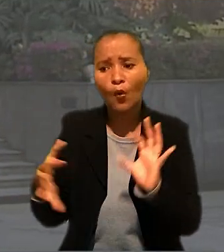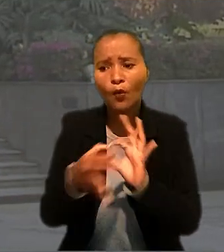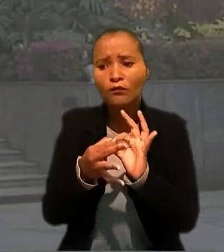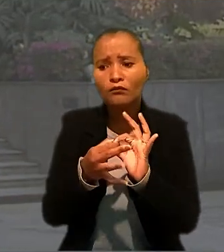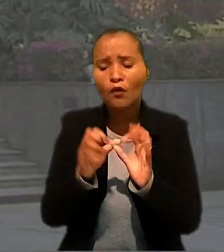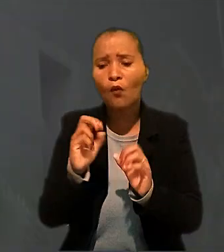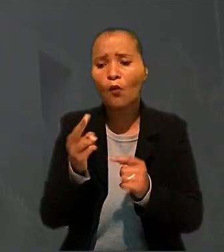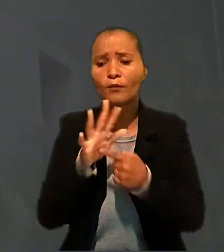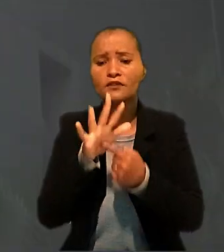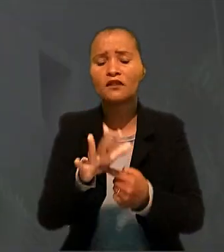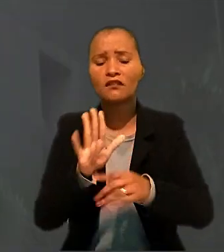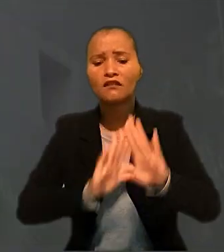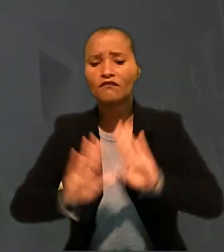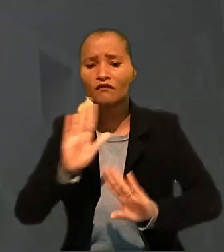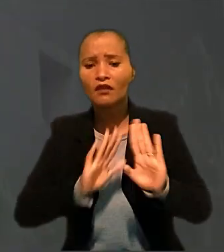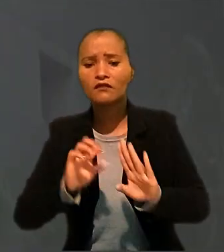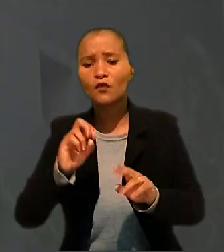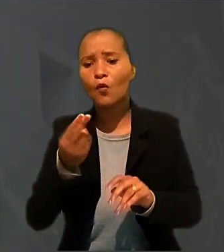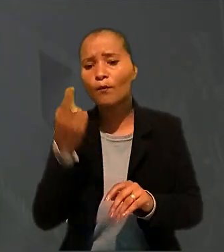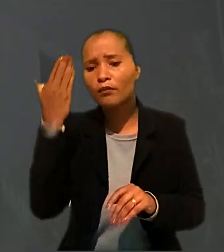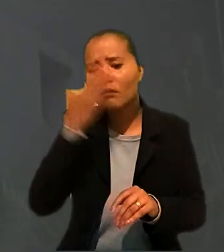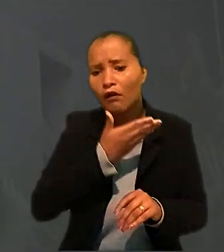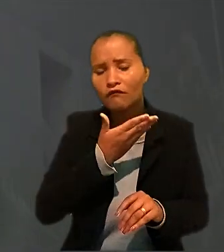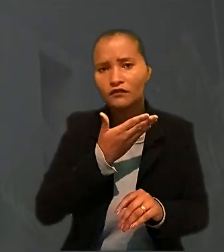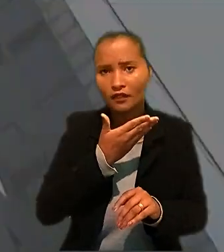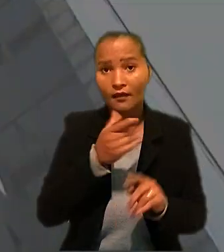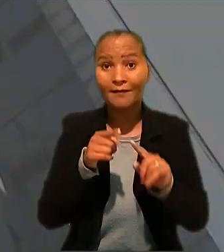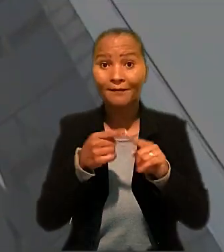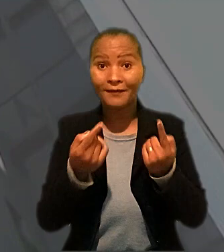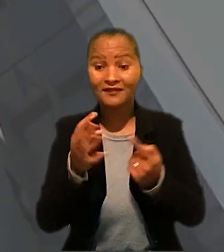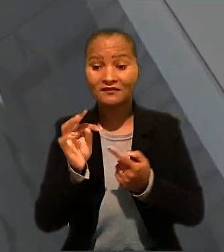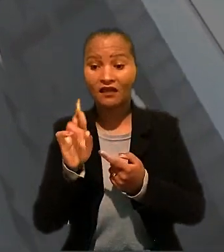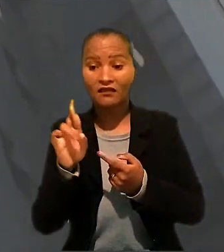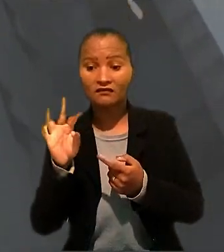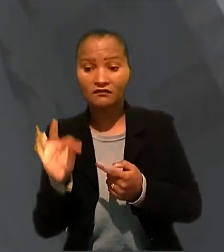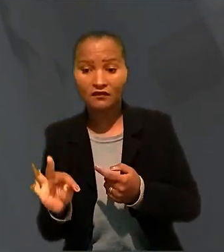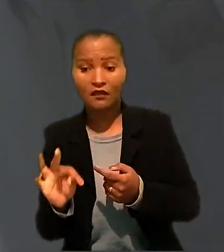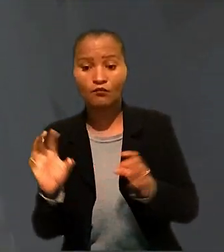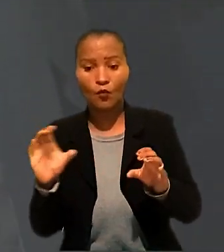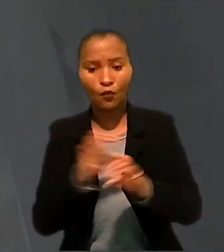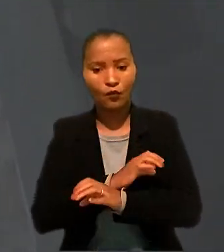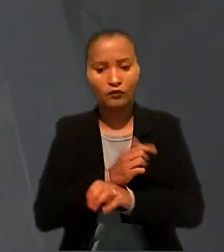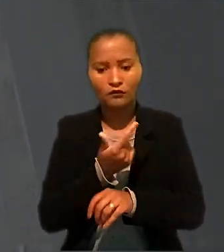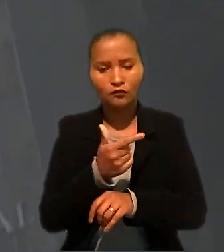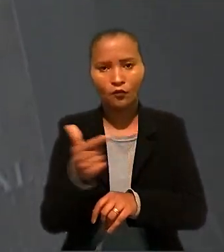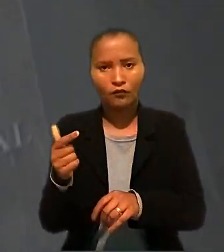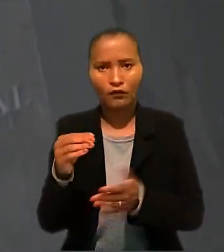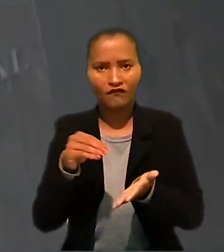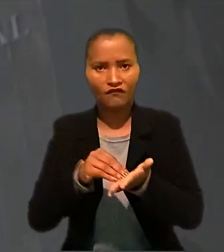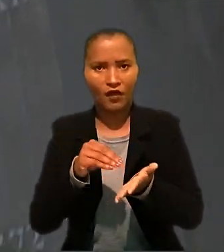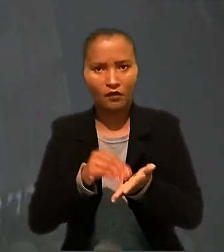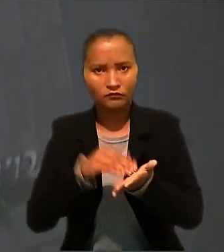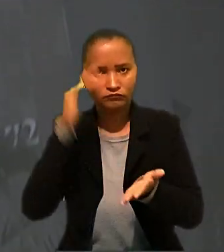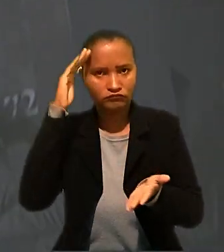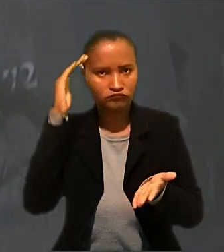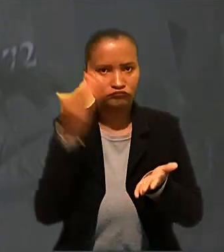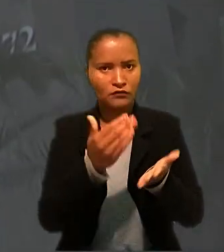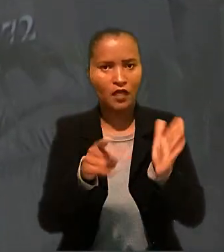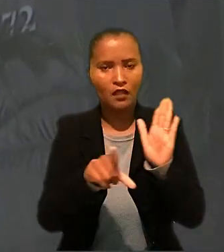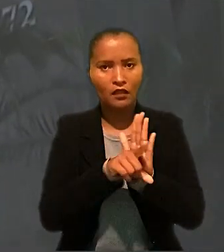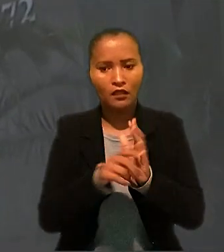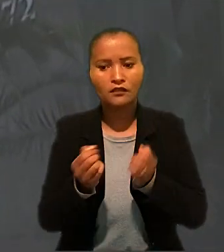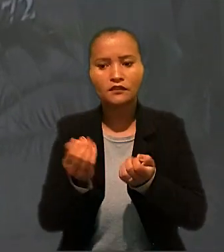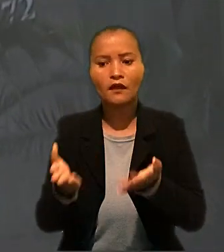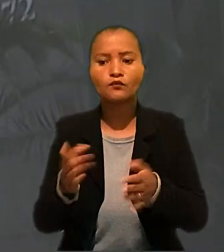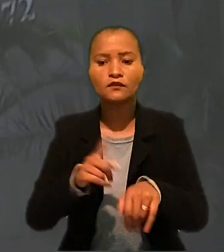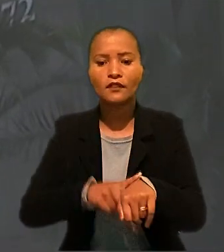uma conciliação, apresentar defesa e produzir provas. Contudo, o TRT concluiu que não há ilegalidade em fixar prazo para